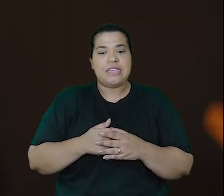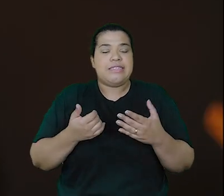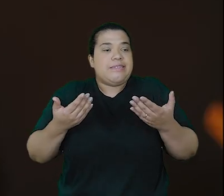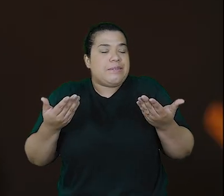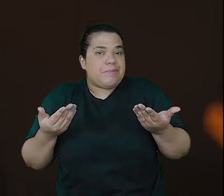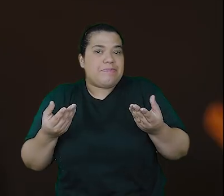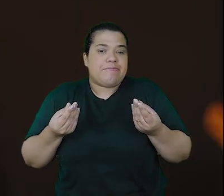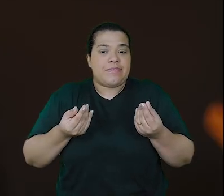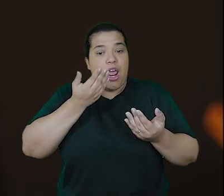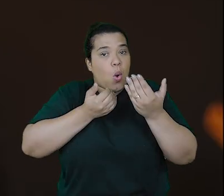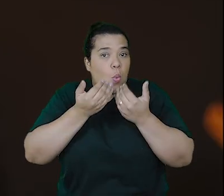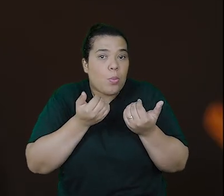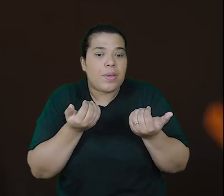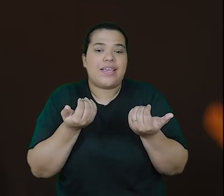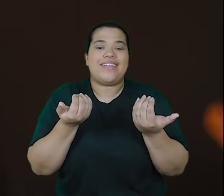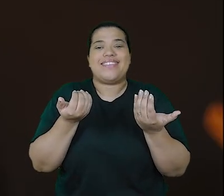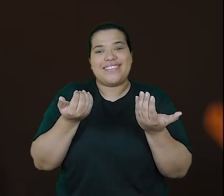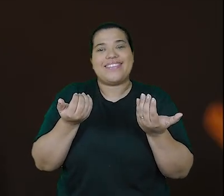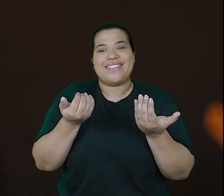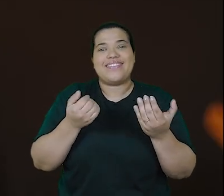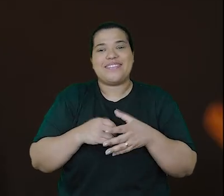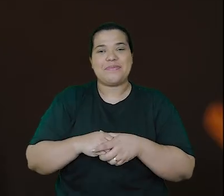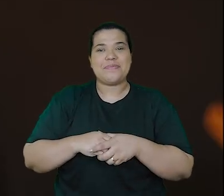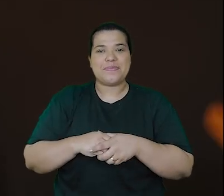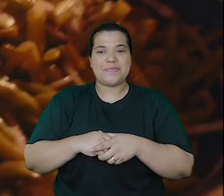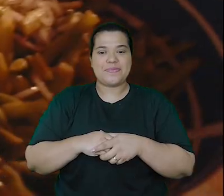assim na comida, né?